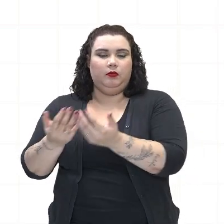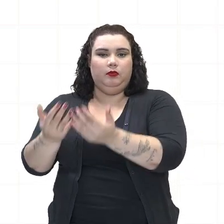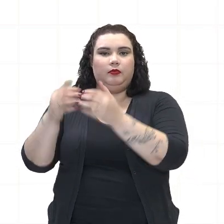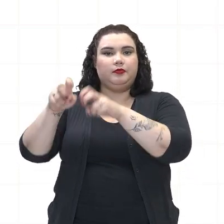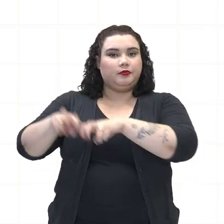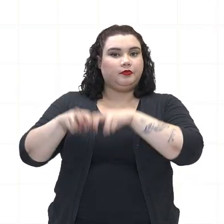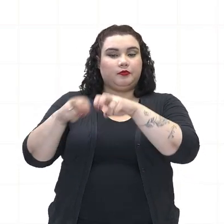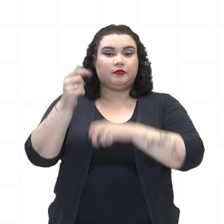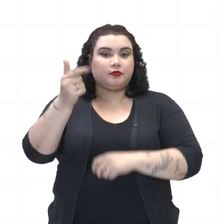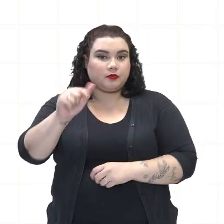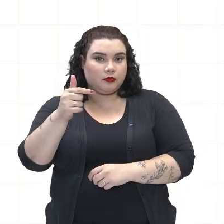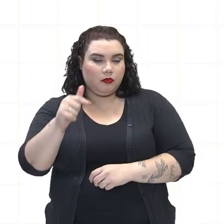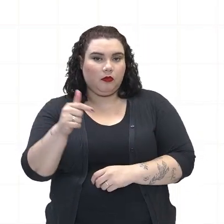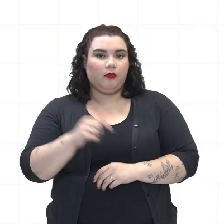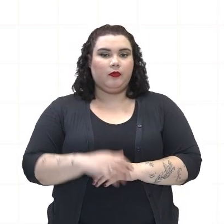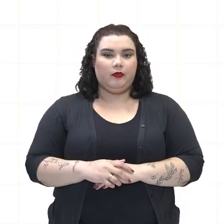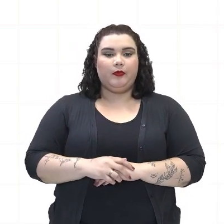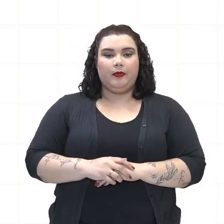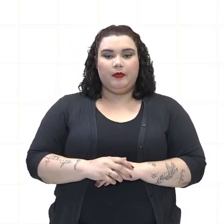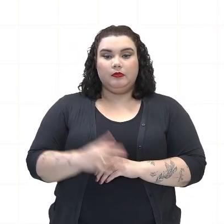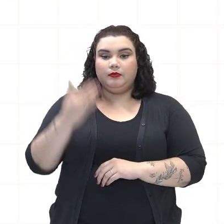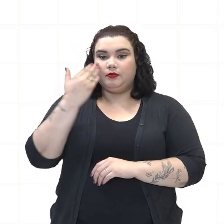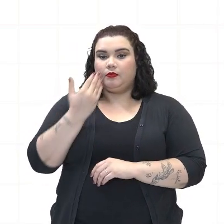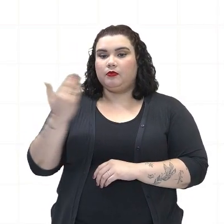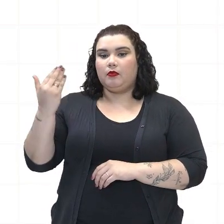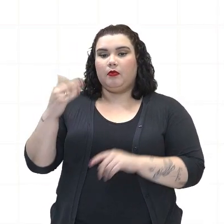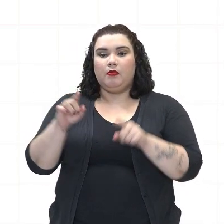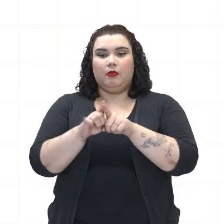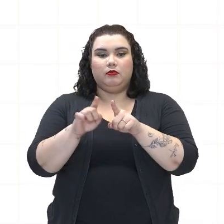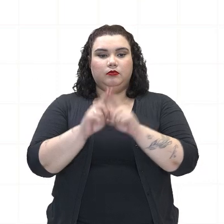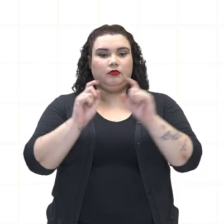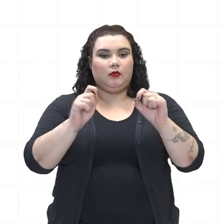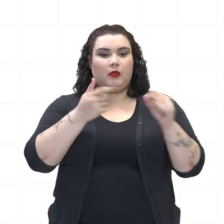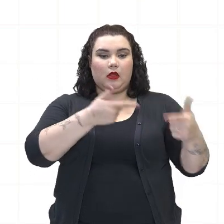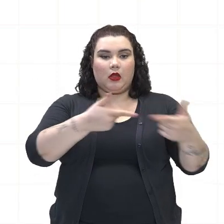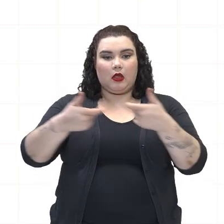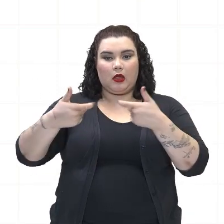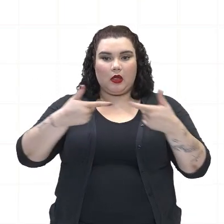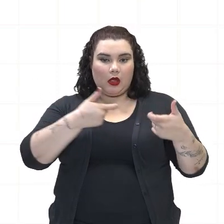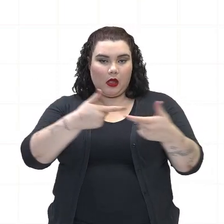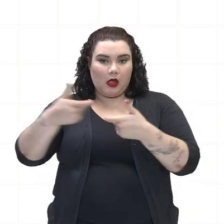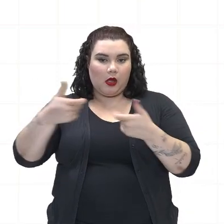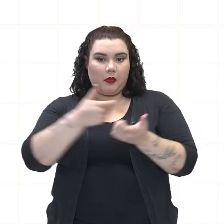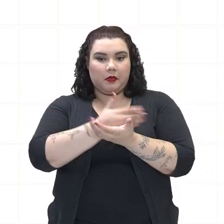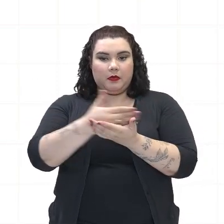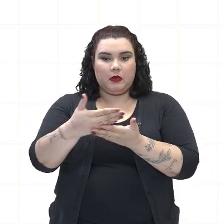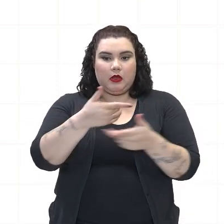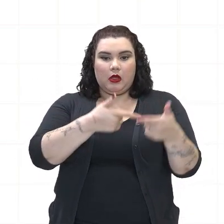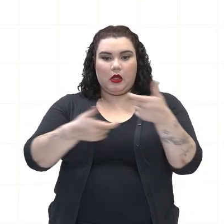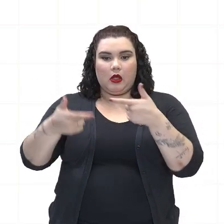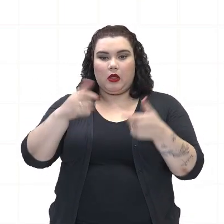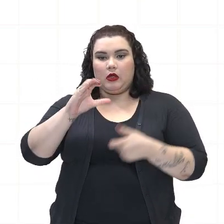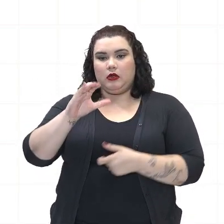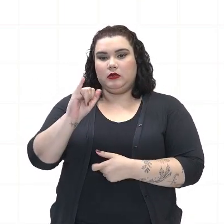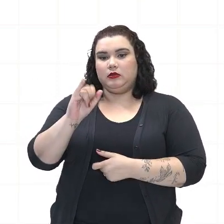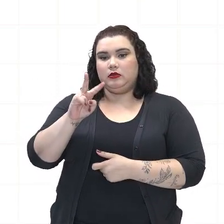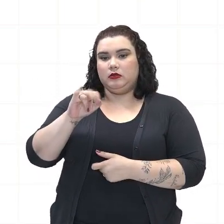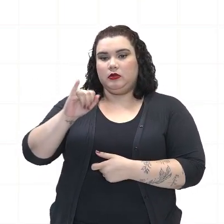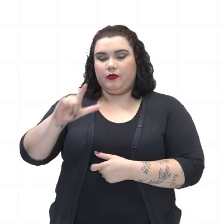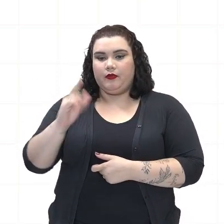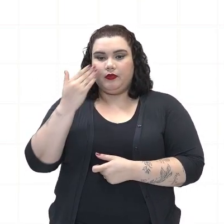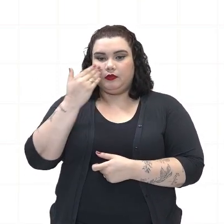nesse sentido. E aí na próxima tela a gente tem ali as chamadas guerras civis, né, quando a gente está vendo ali um